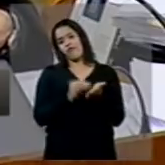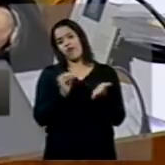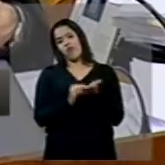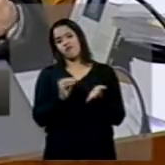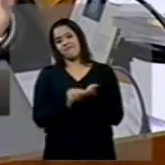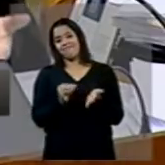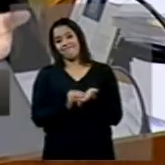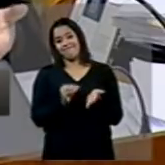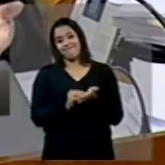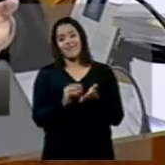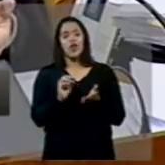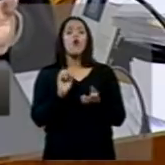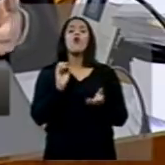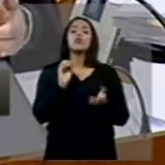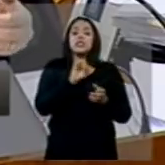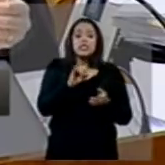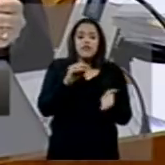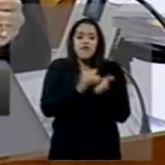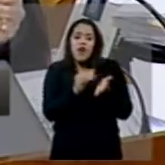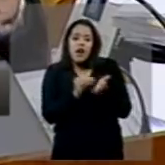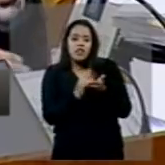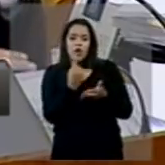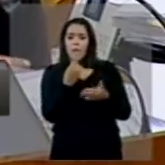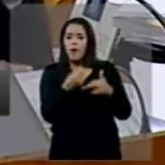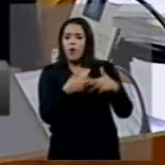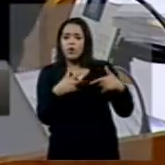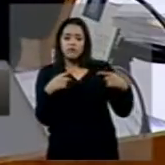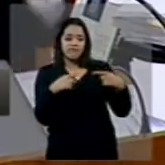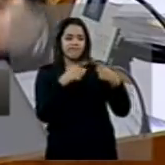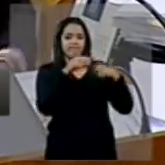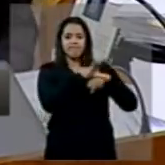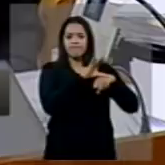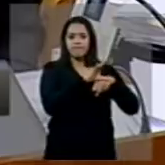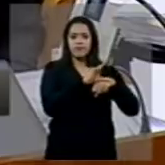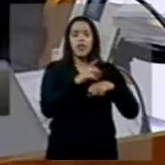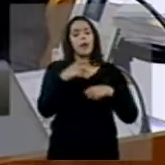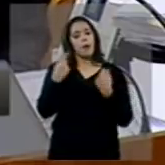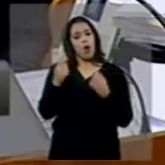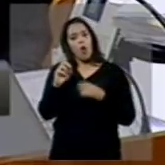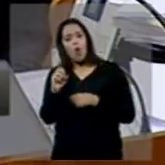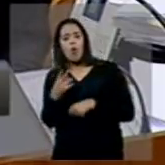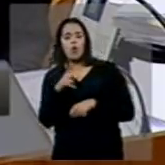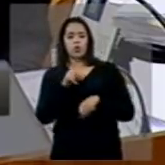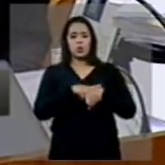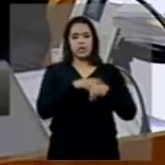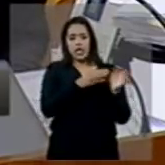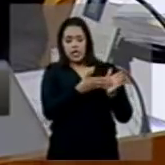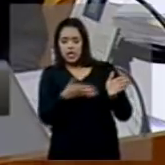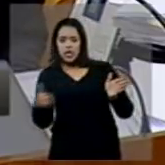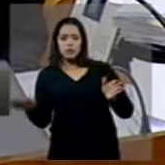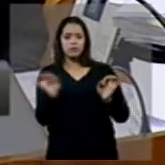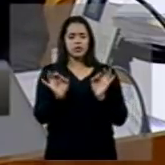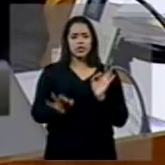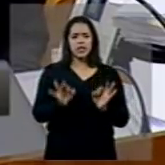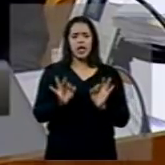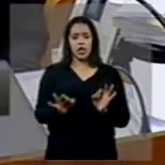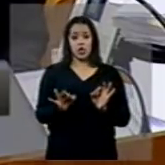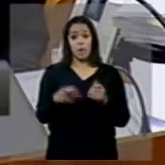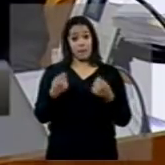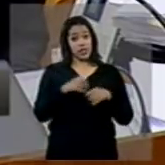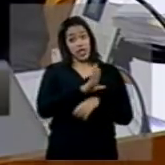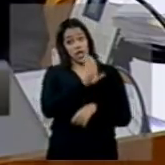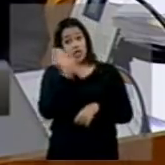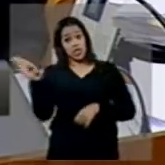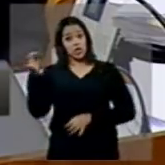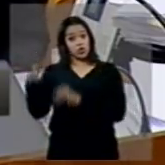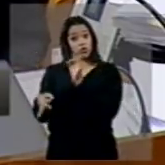constitucional. Faltando um requisito constitucional, ou no prazo correto se acerta com a Justiça